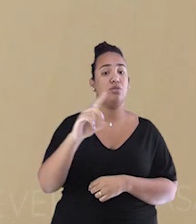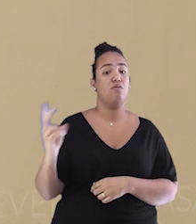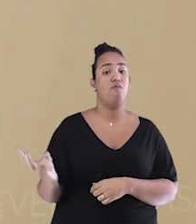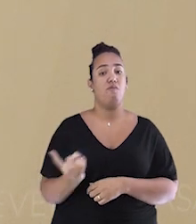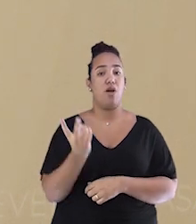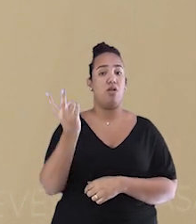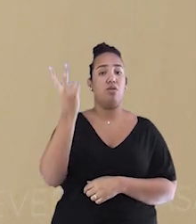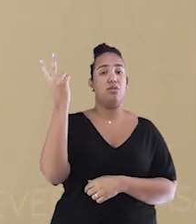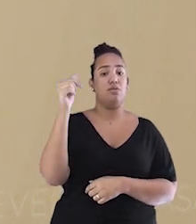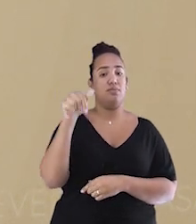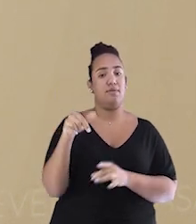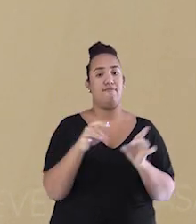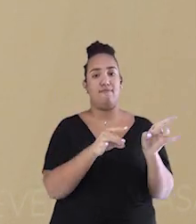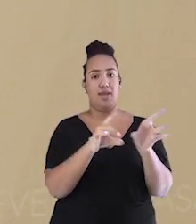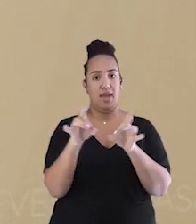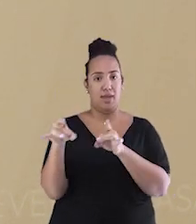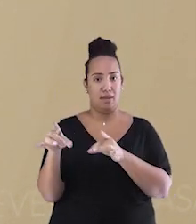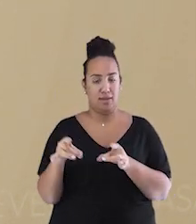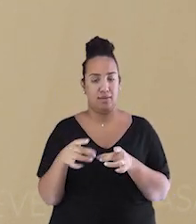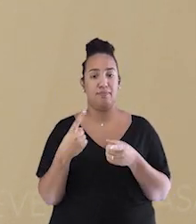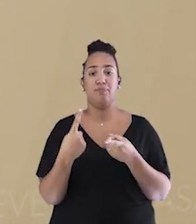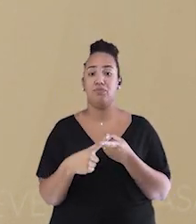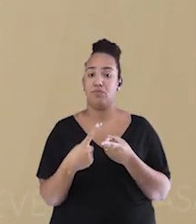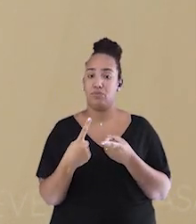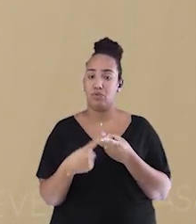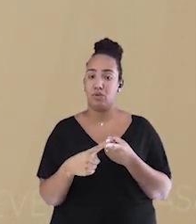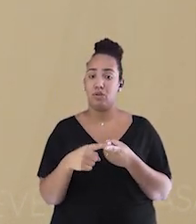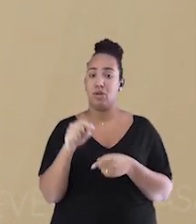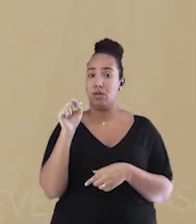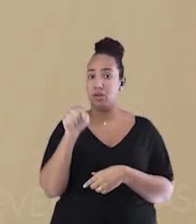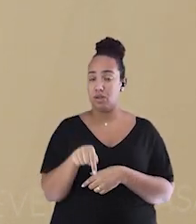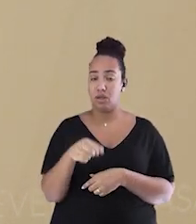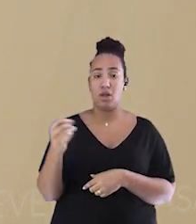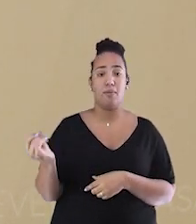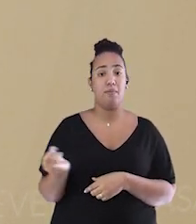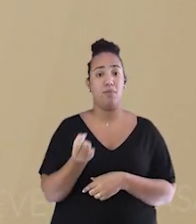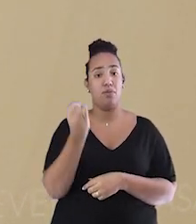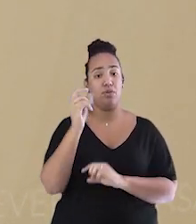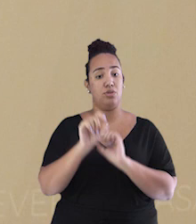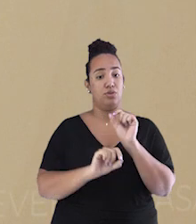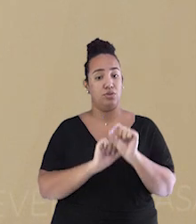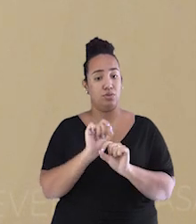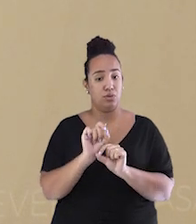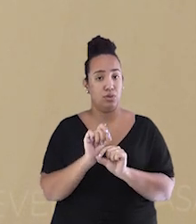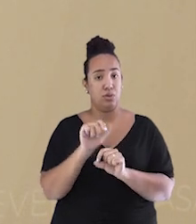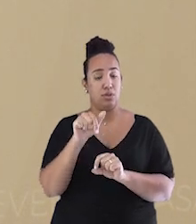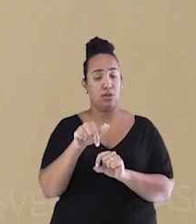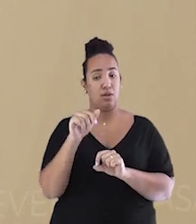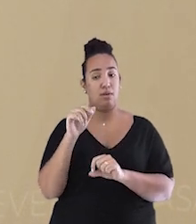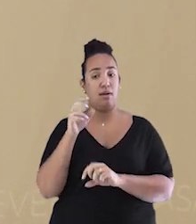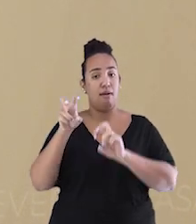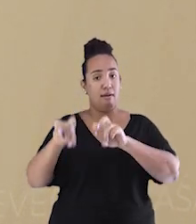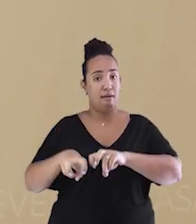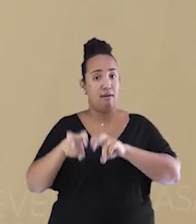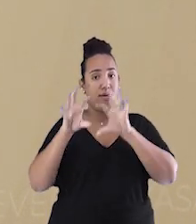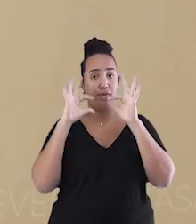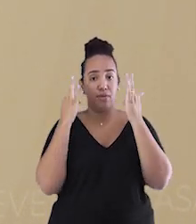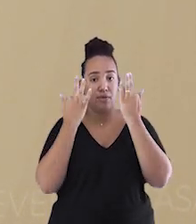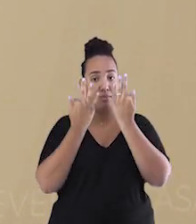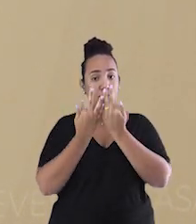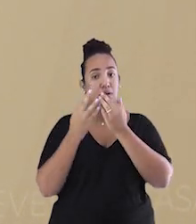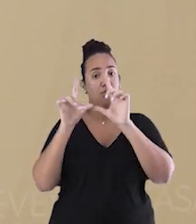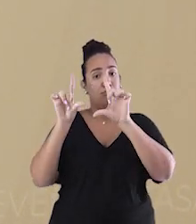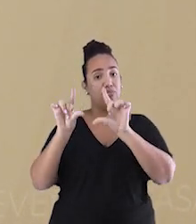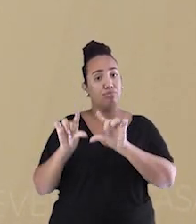que nós valorizemos esse tipo de negócio, pois tem sido perceptível a diminuição da